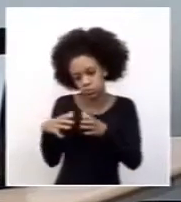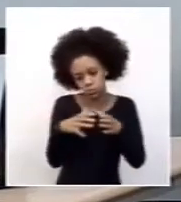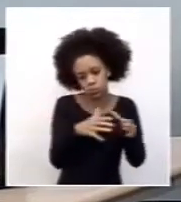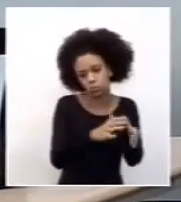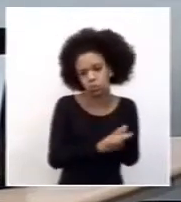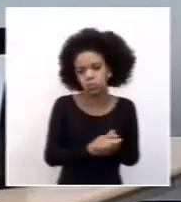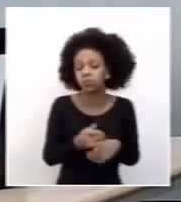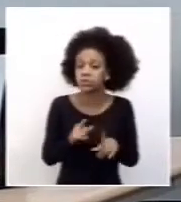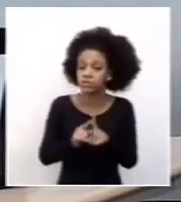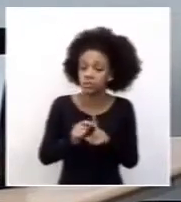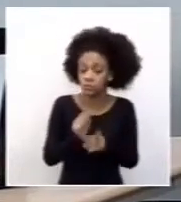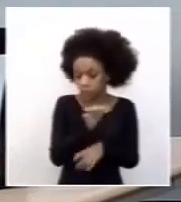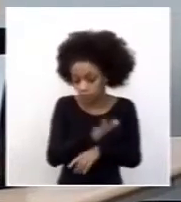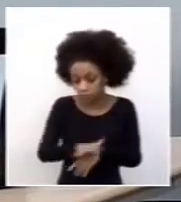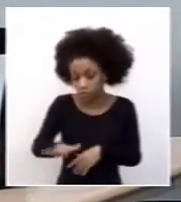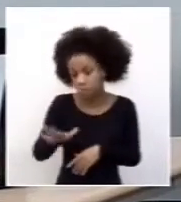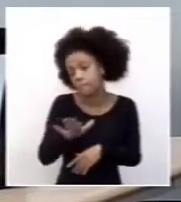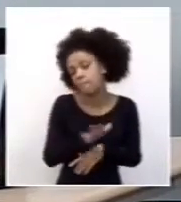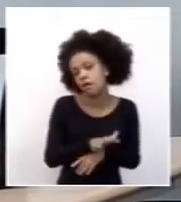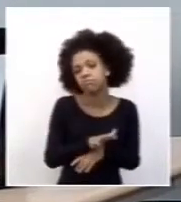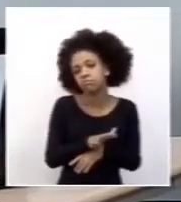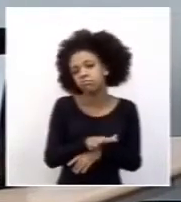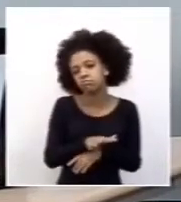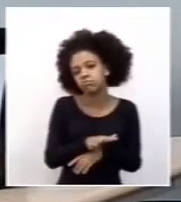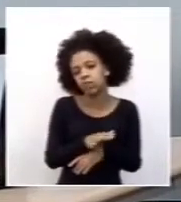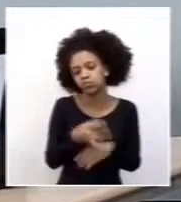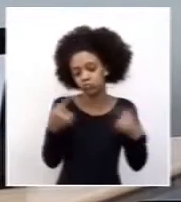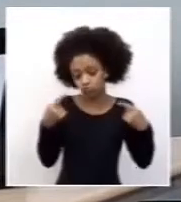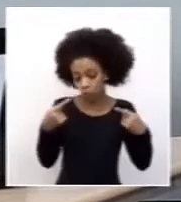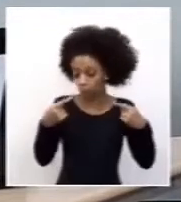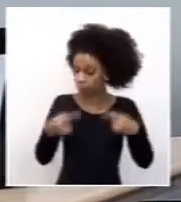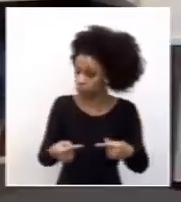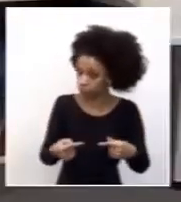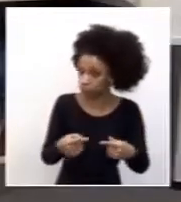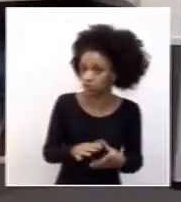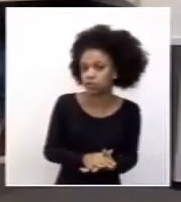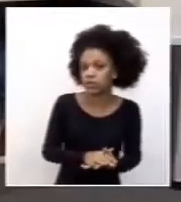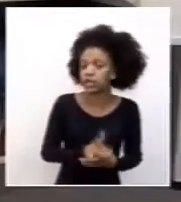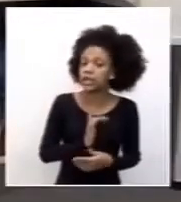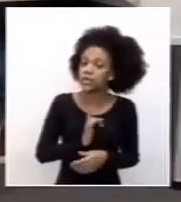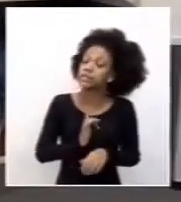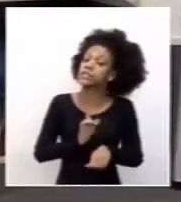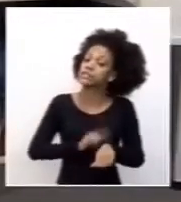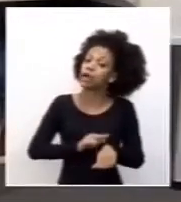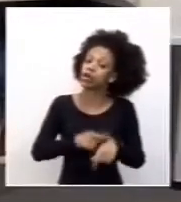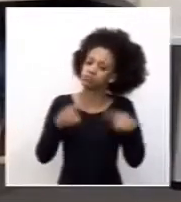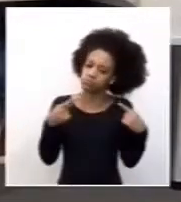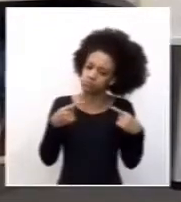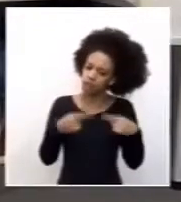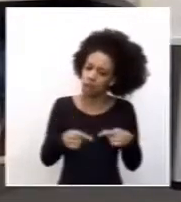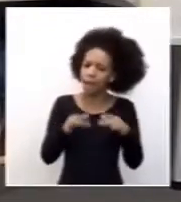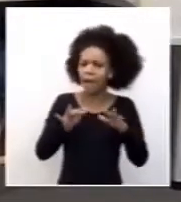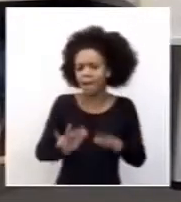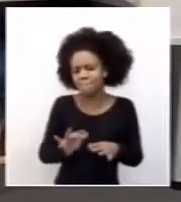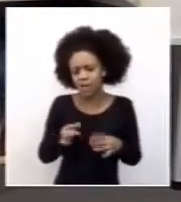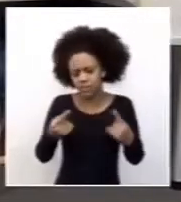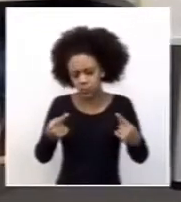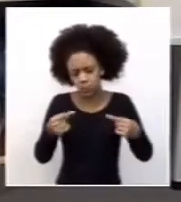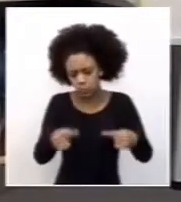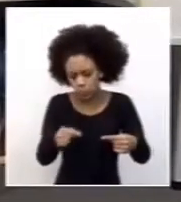questão dos espaços autônomos. Você falou a questão de competitividade, né? Tem um momento de competitividade, mas tem aquela competitividade, talvez